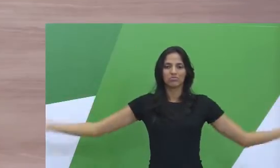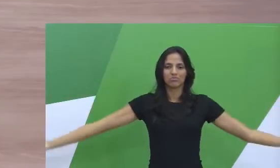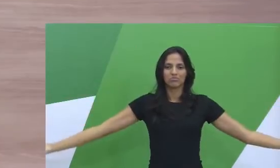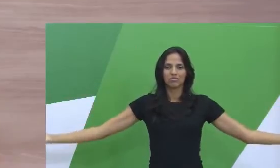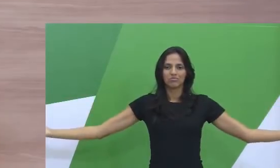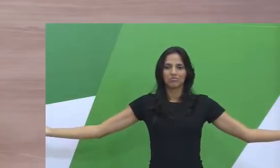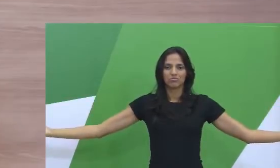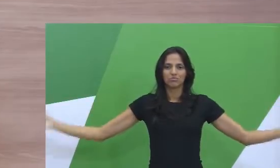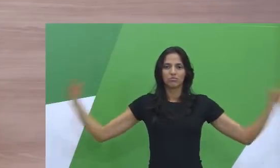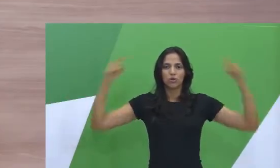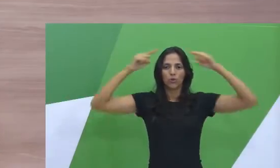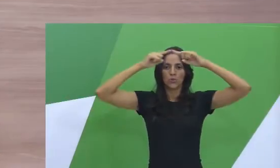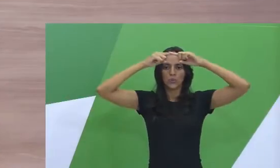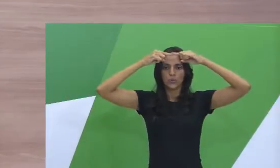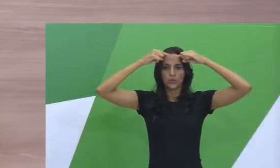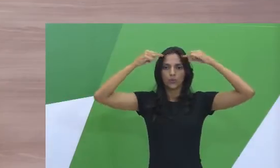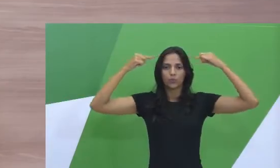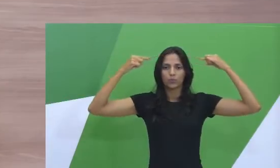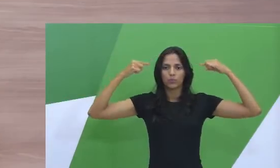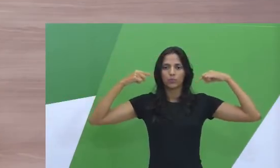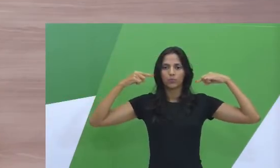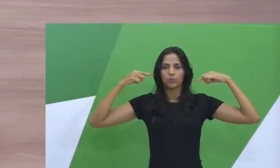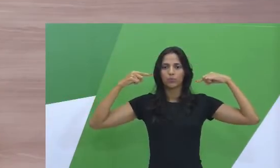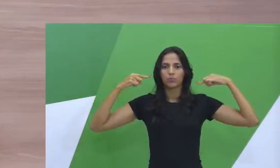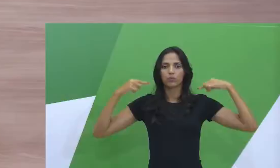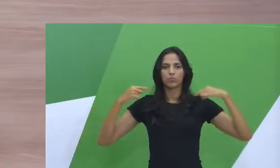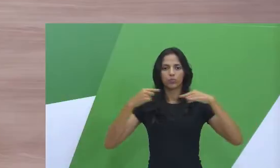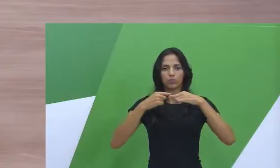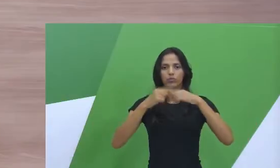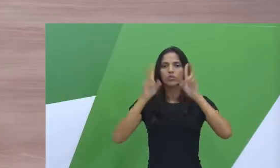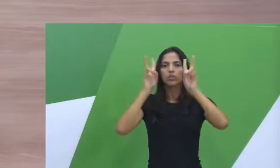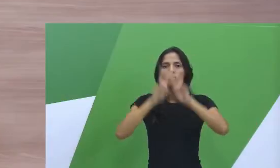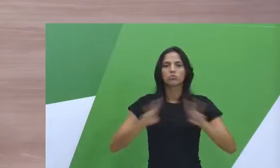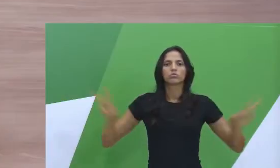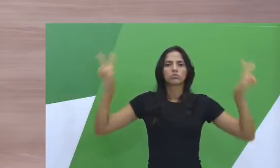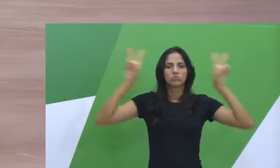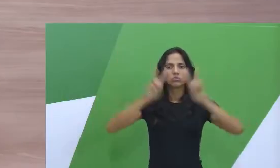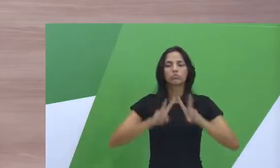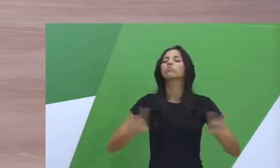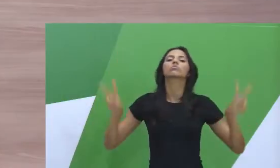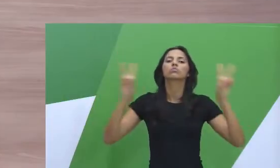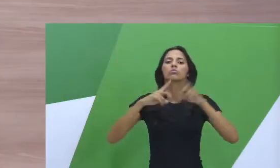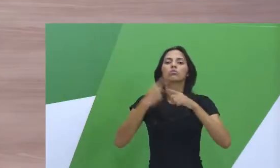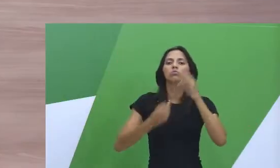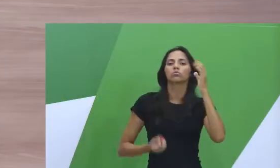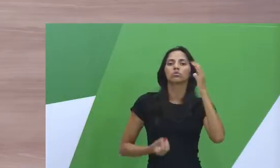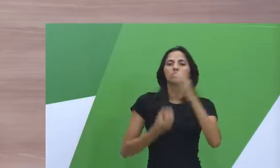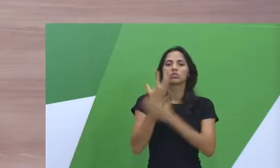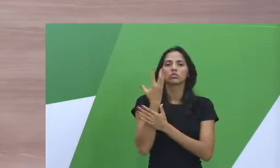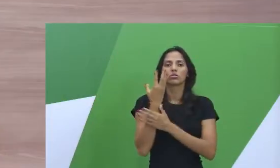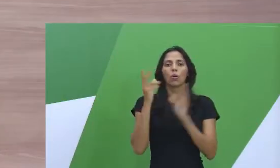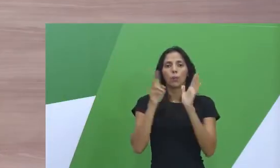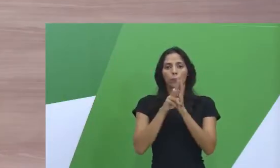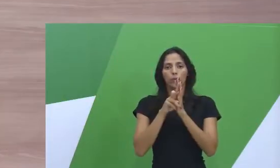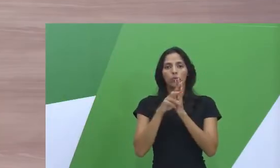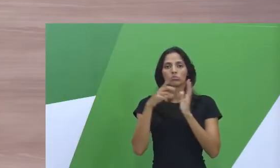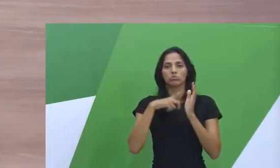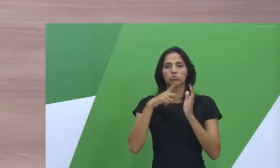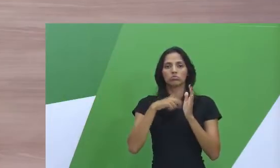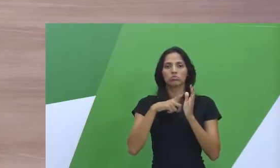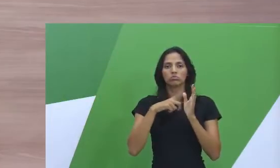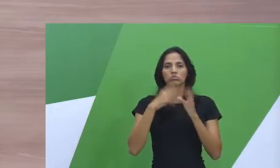campo visual é sempre direcionado a 90 graus. Por quê? Porque é a origem da